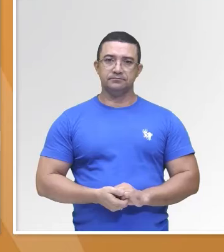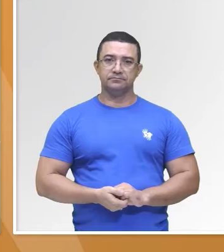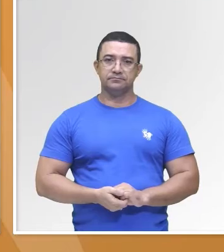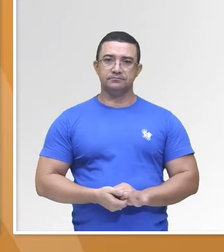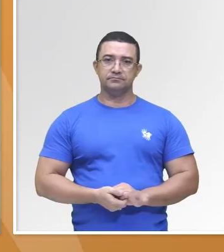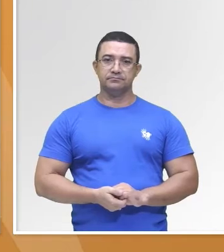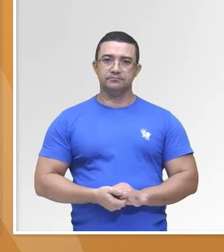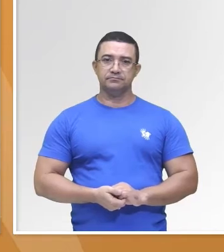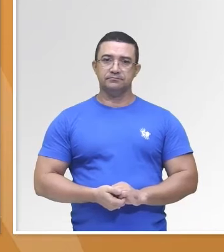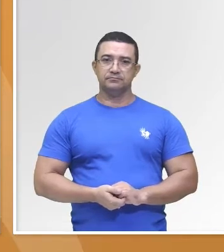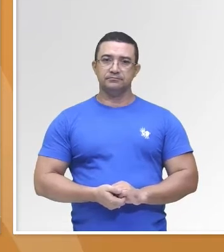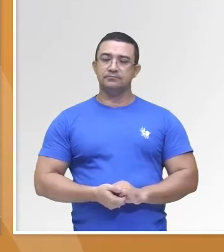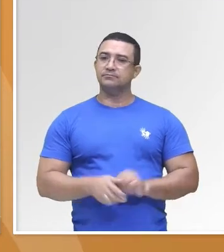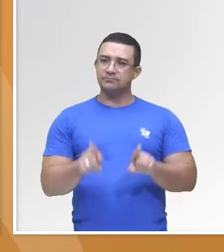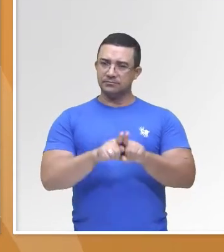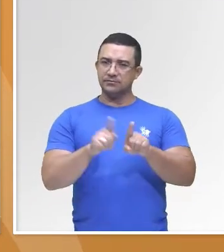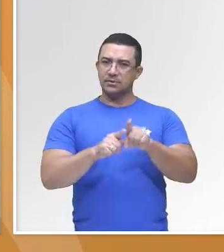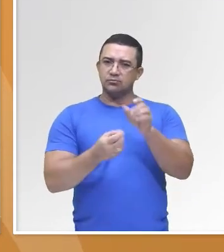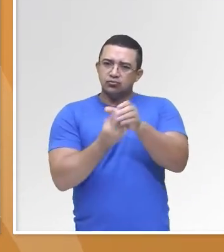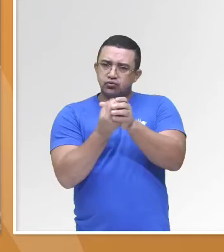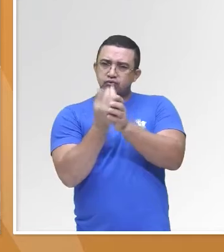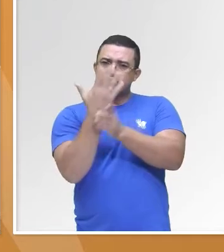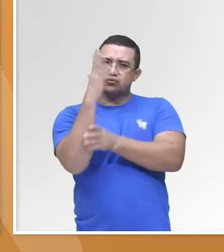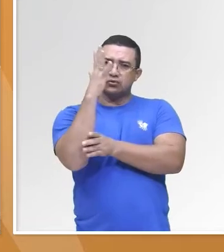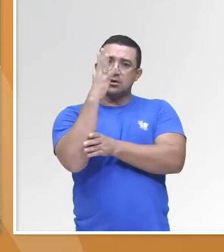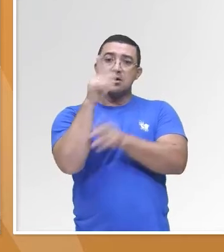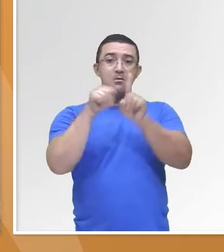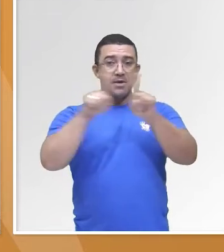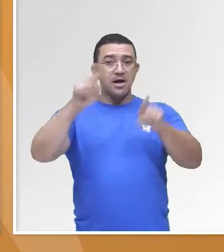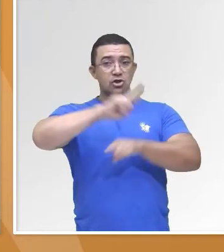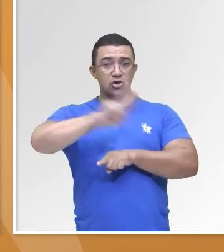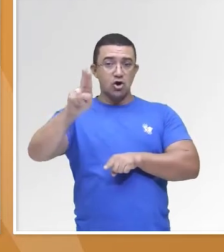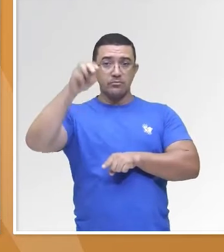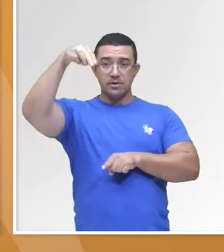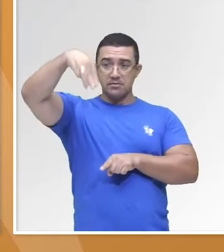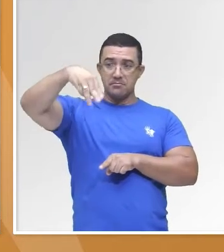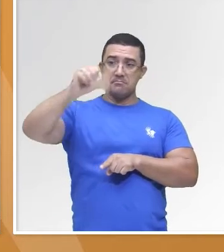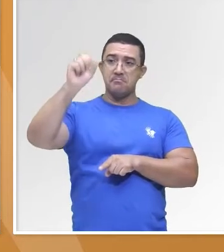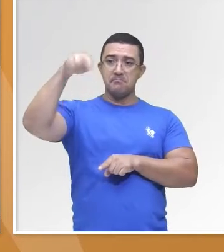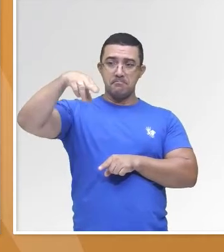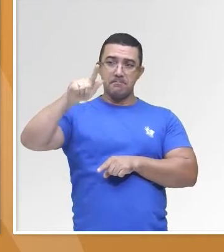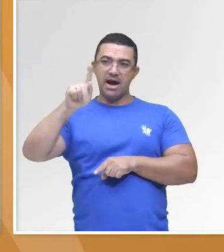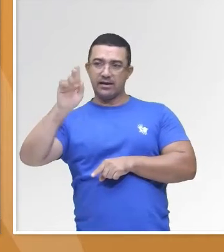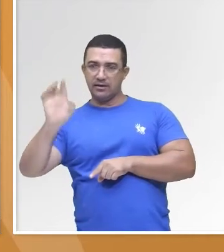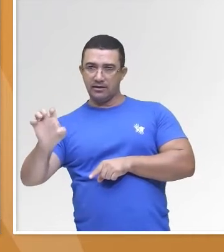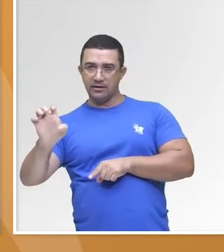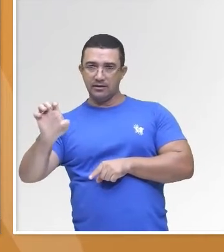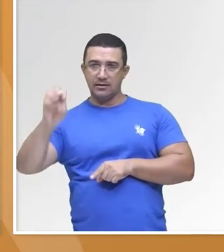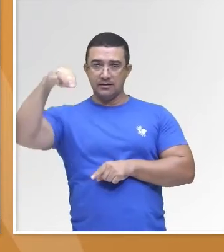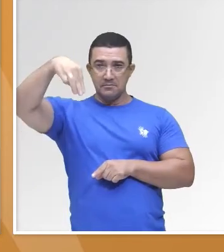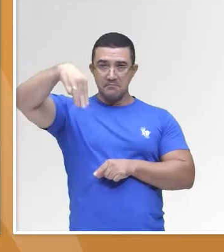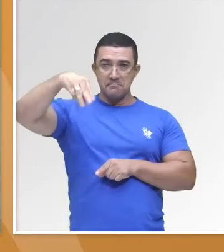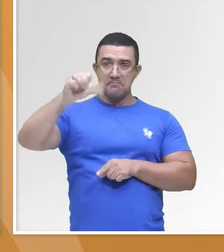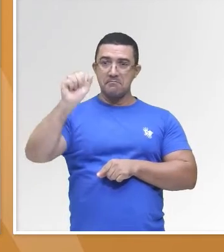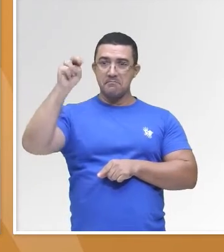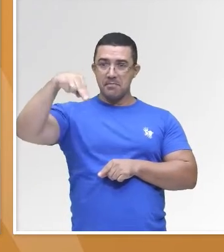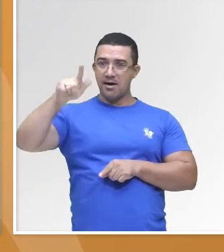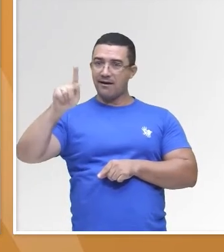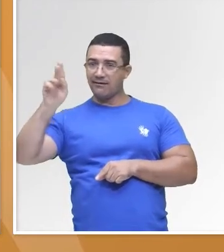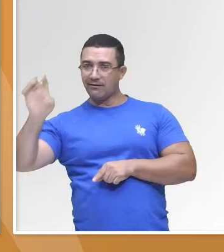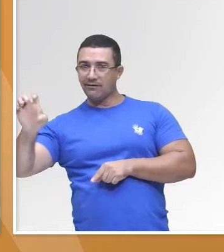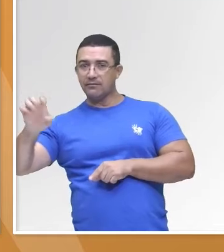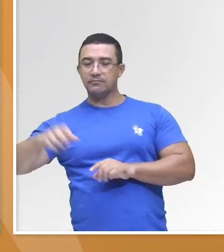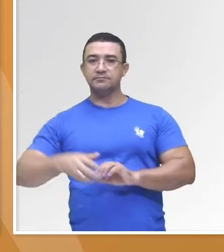também, tá? A vegetação litorânea, mas com a presença do mangue, ok?